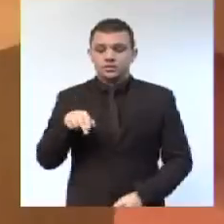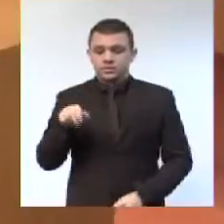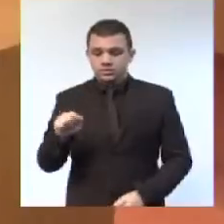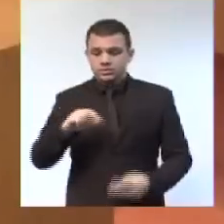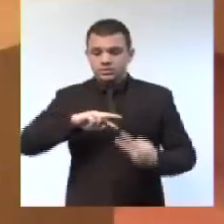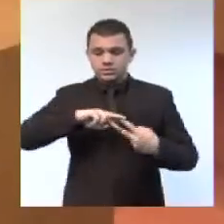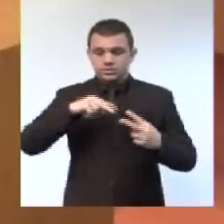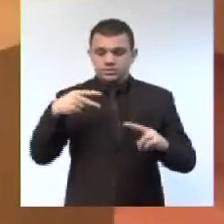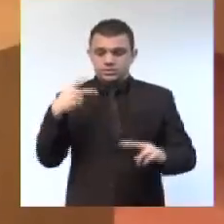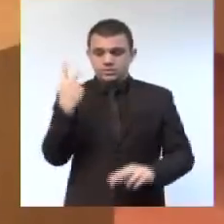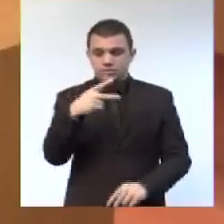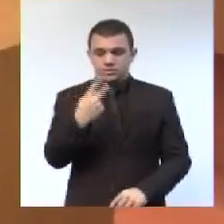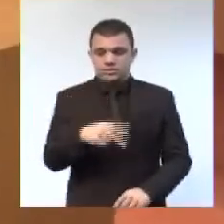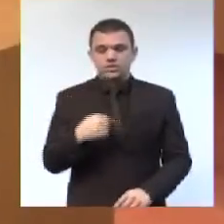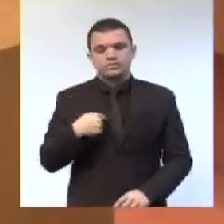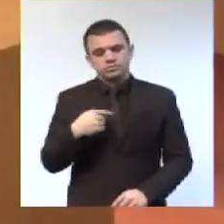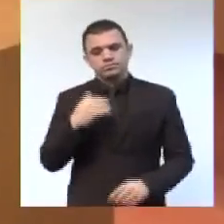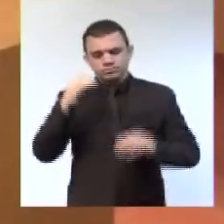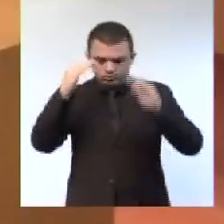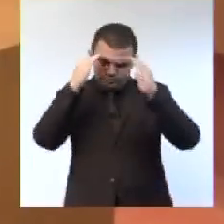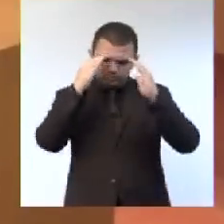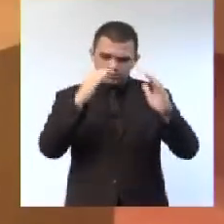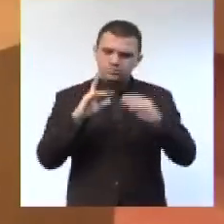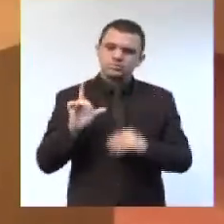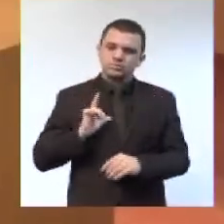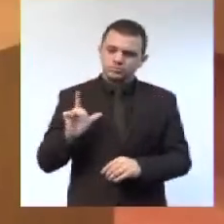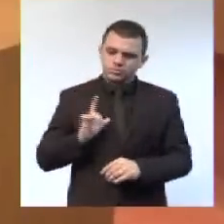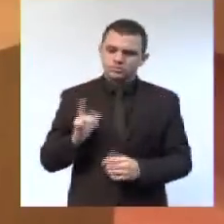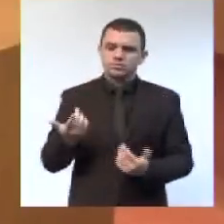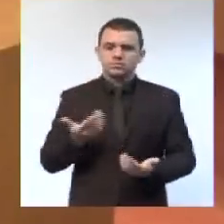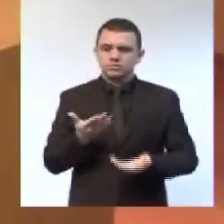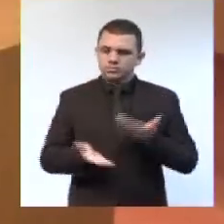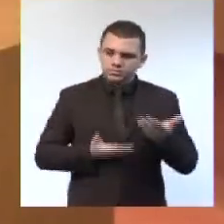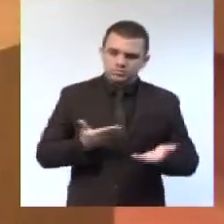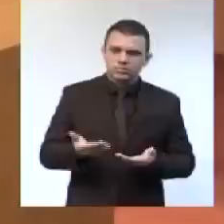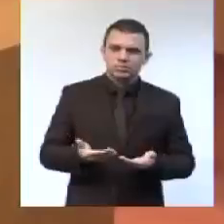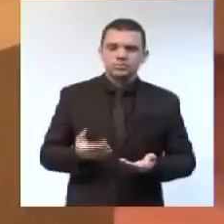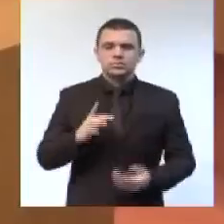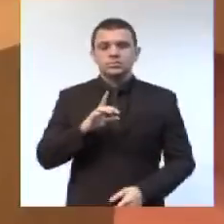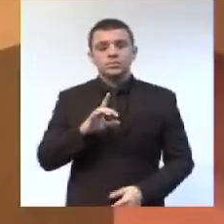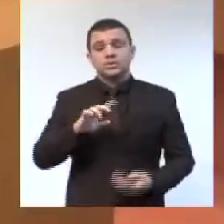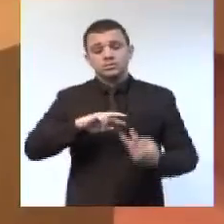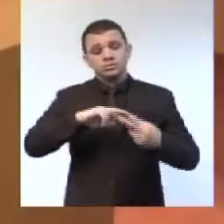especial, é o DNA de quem todos nós sabemos.